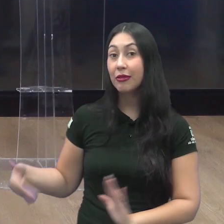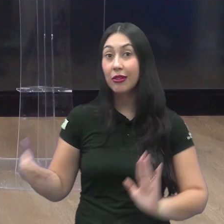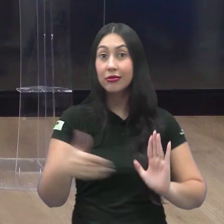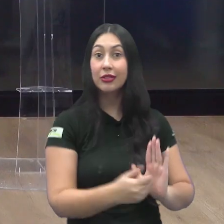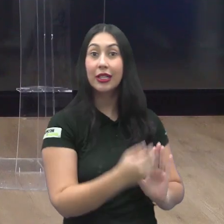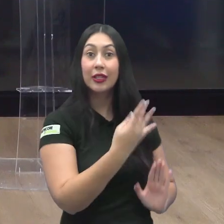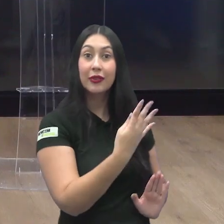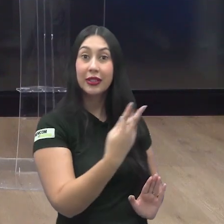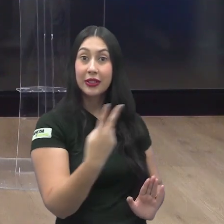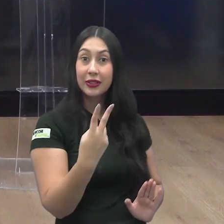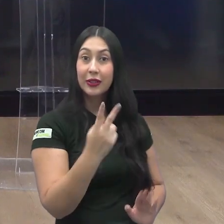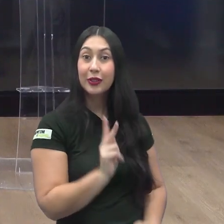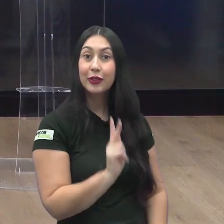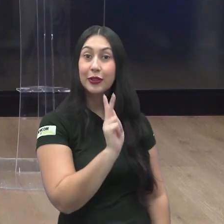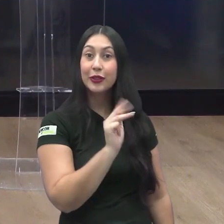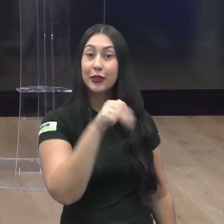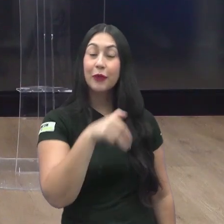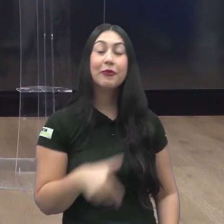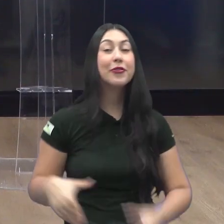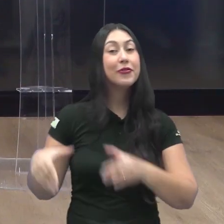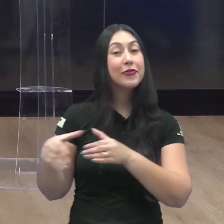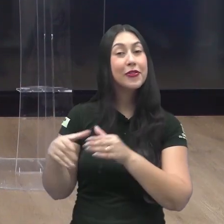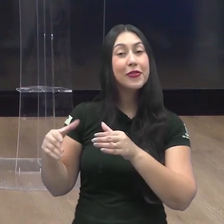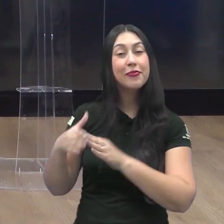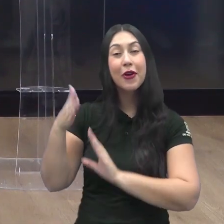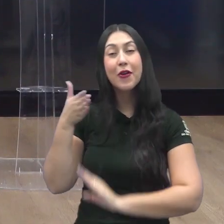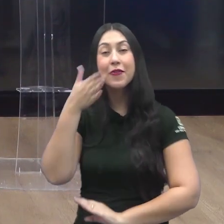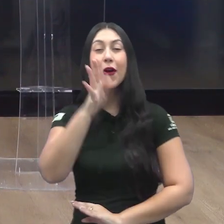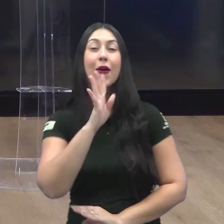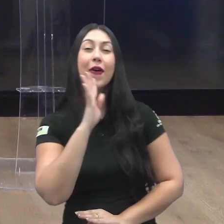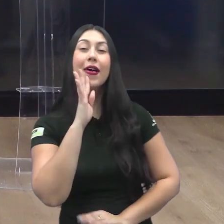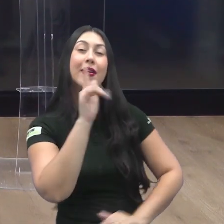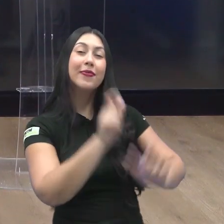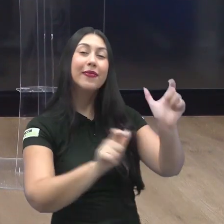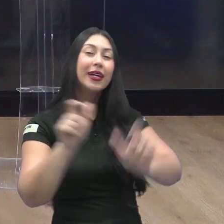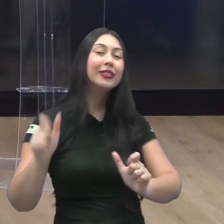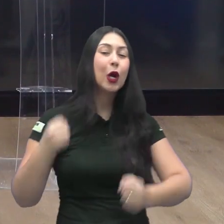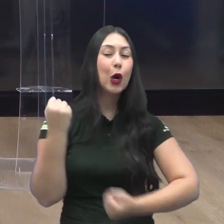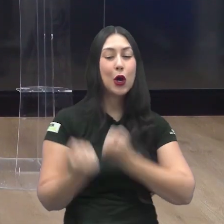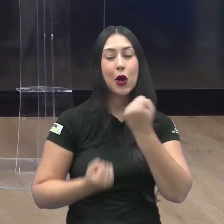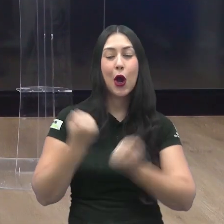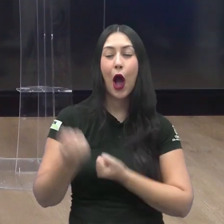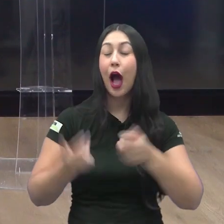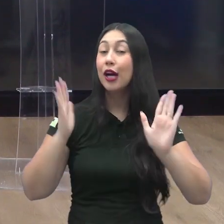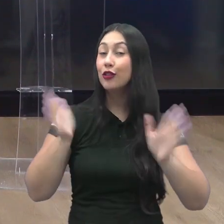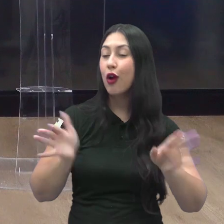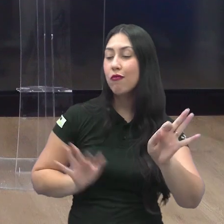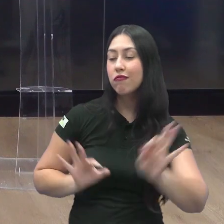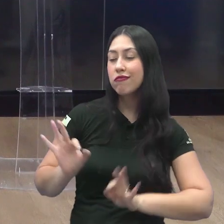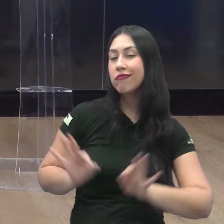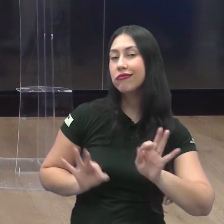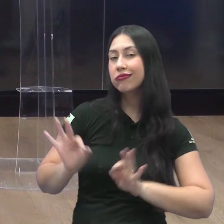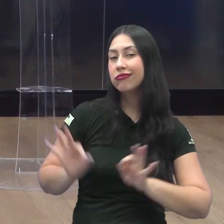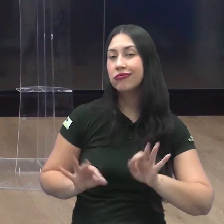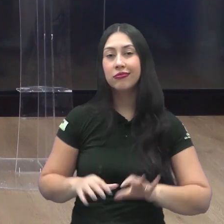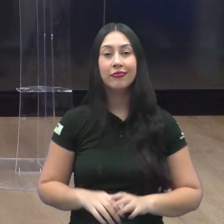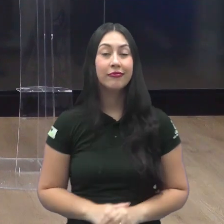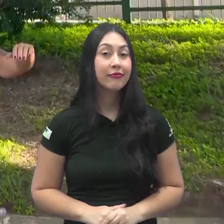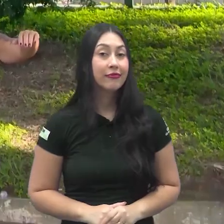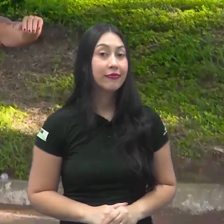até 42 quilômetros. Nossa equipe foi conhecer alguns corredores da cidade que já se preparam para as